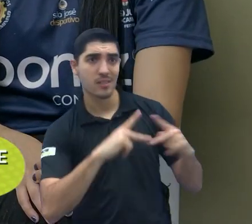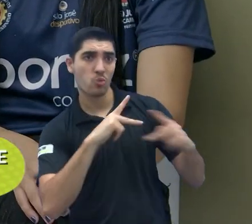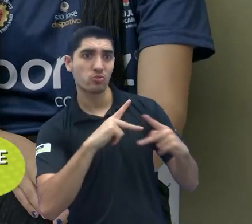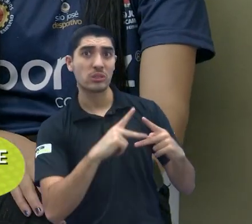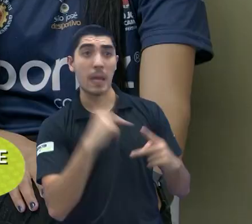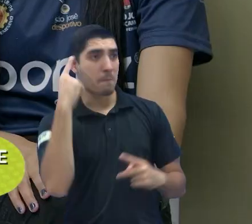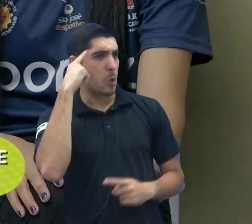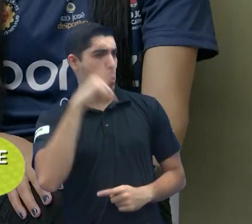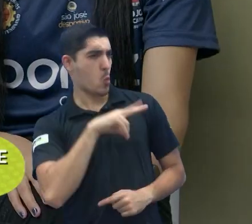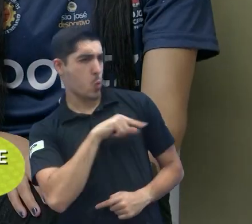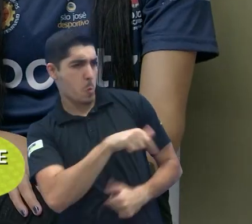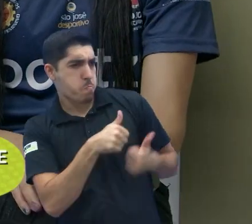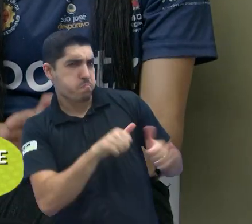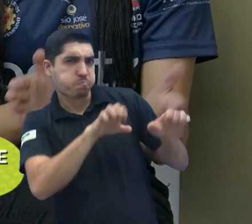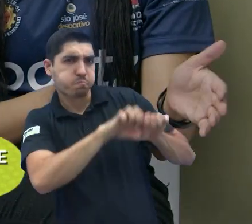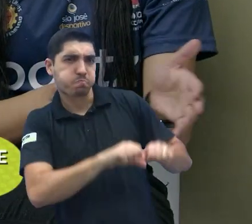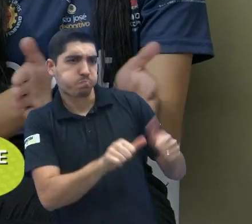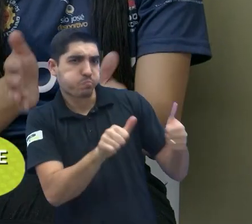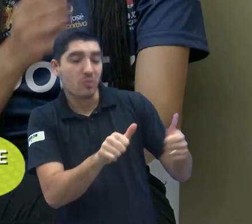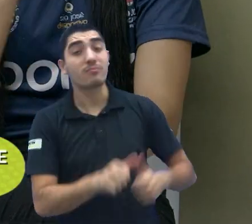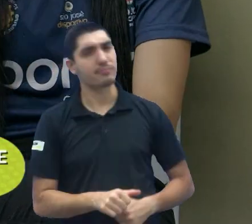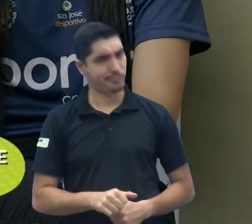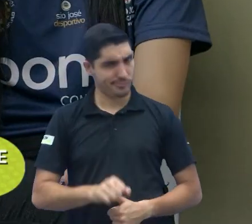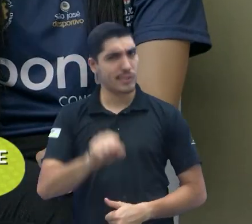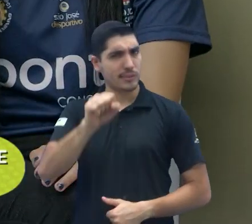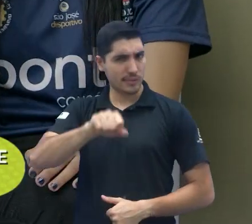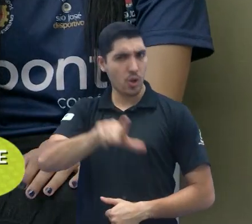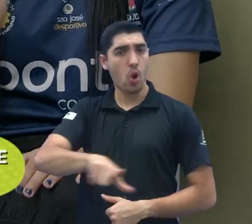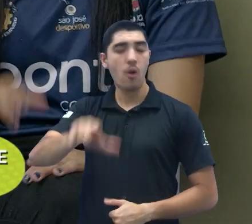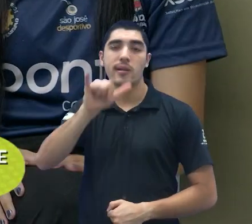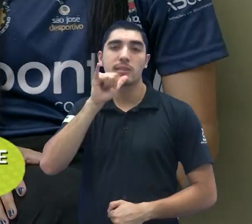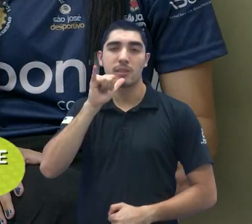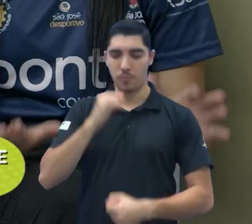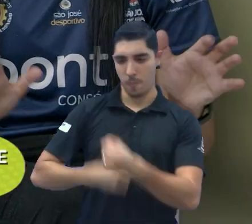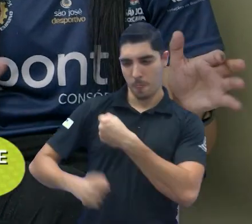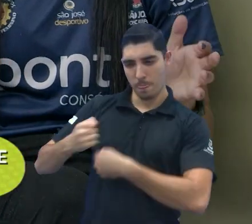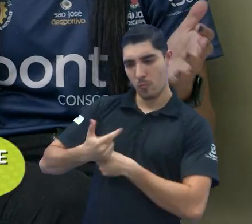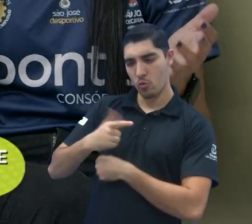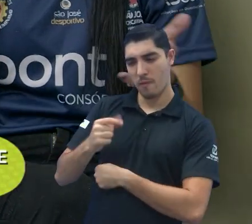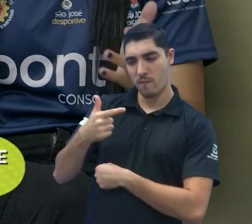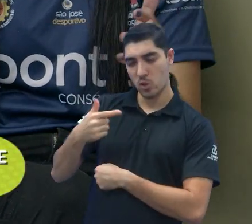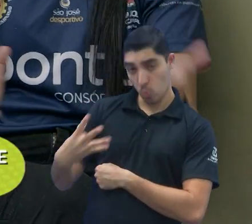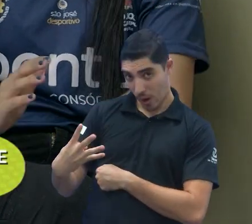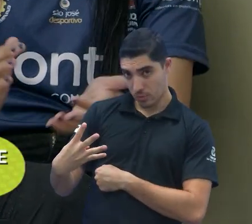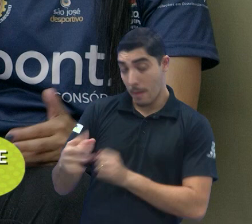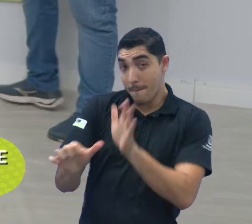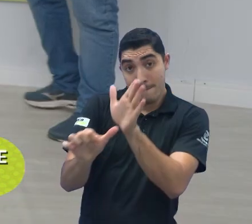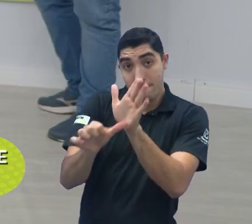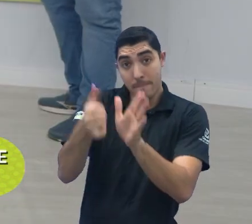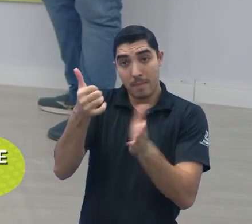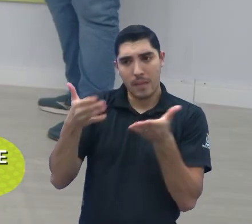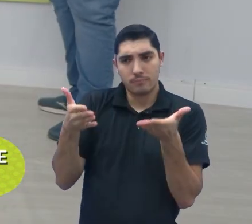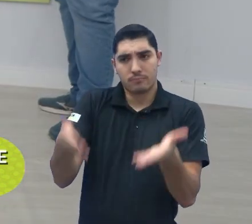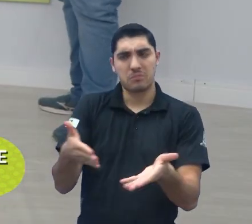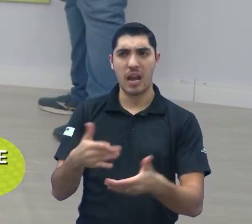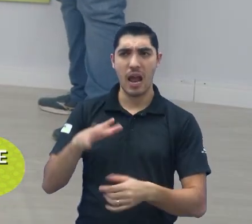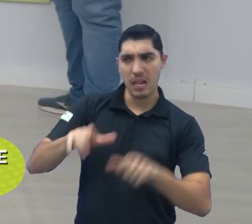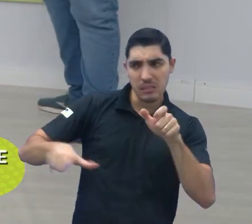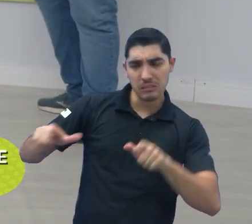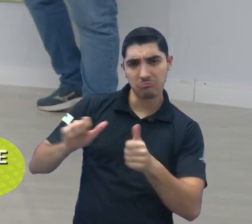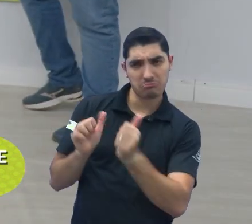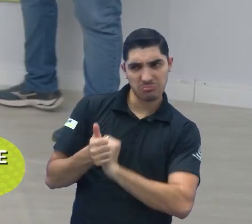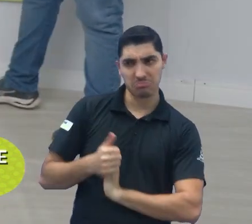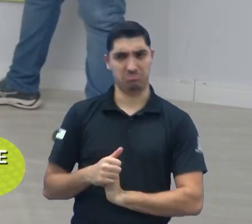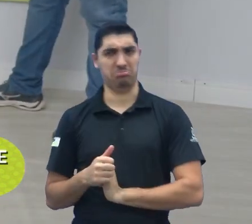elenco? Com certeza. Porque você vem de uma LBF 2024, que era o primeiro ano. Então a atleta, ela fica, e aí, como vai ser? Será que é um time que está entrando